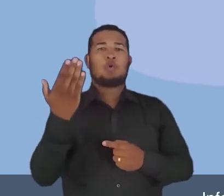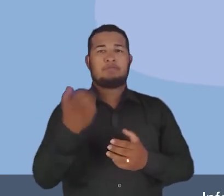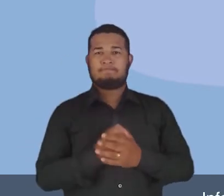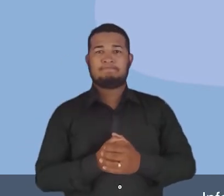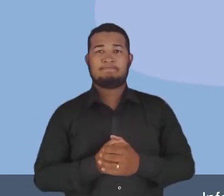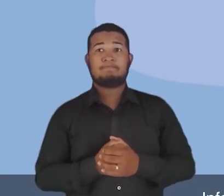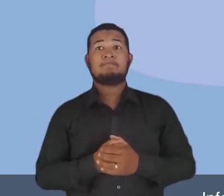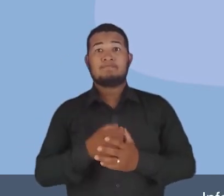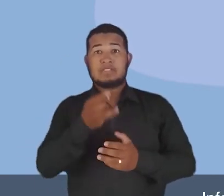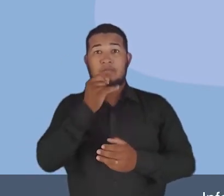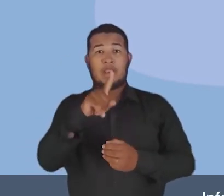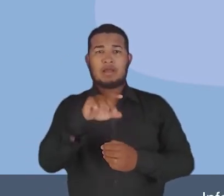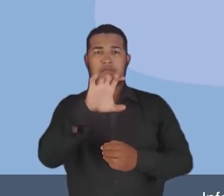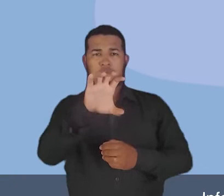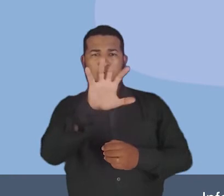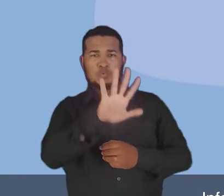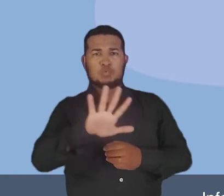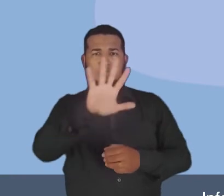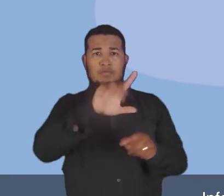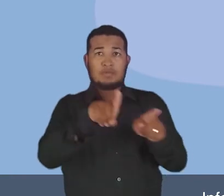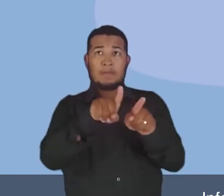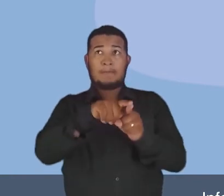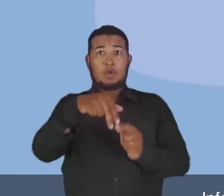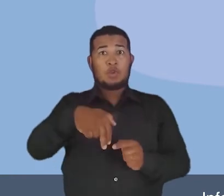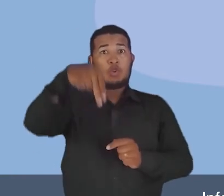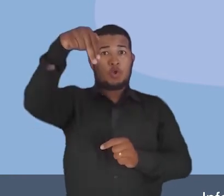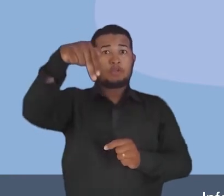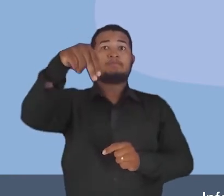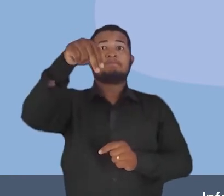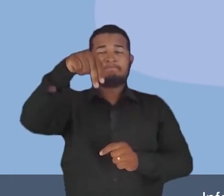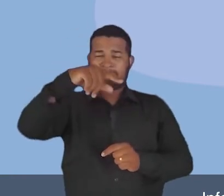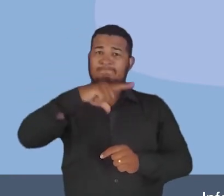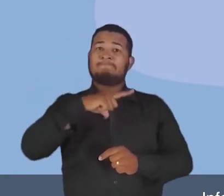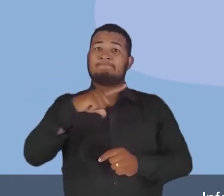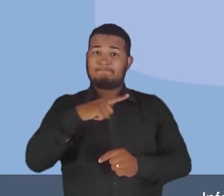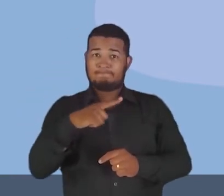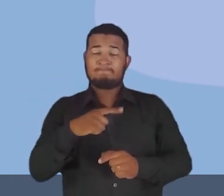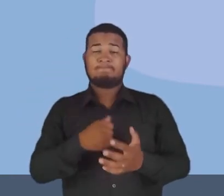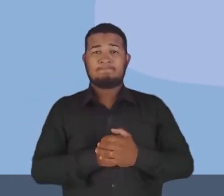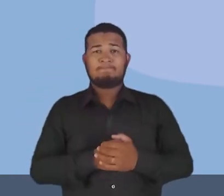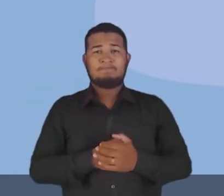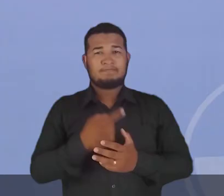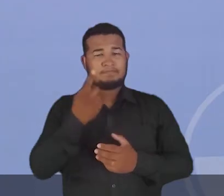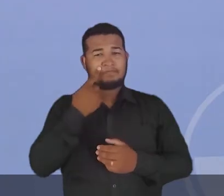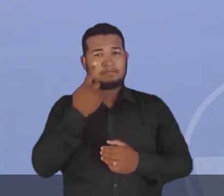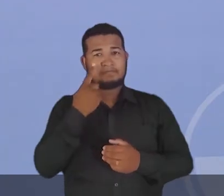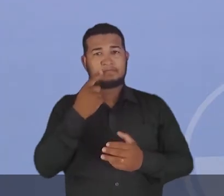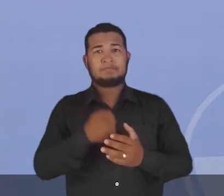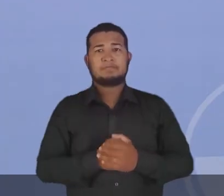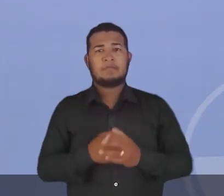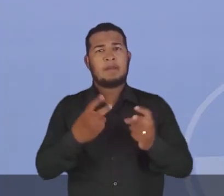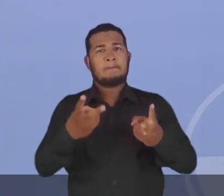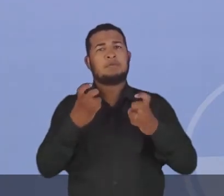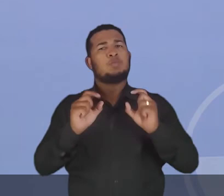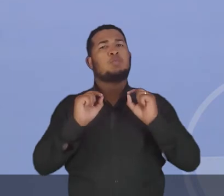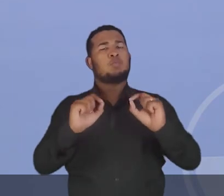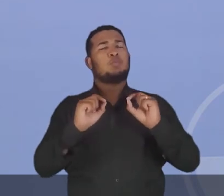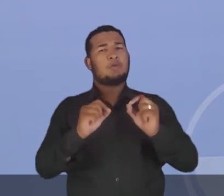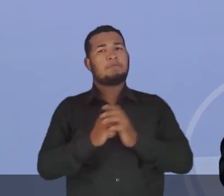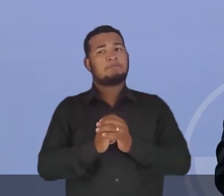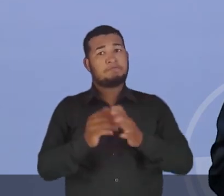centro-oeste e norte do Brasil ainda predomina muito essa prática. Retorna comigo, pessoal. Veja bem,